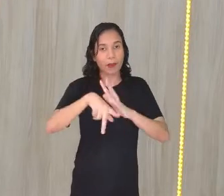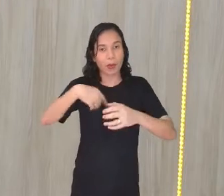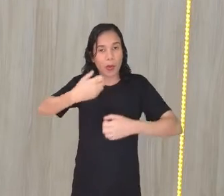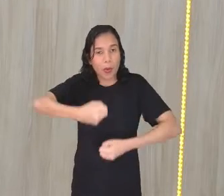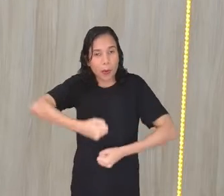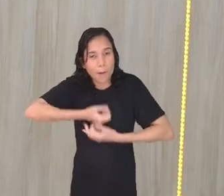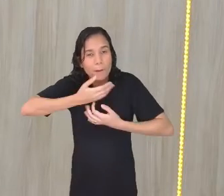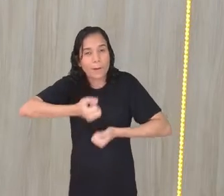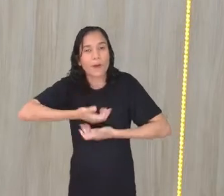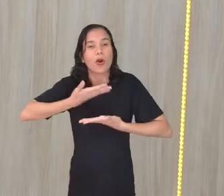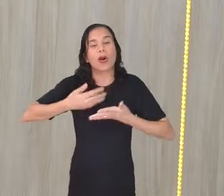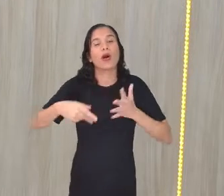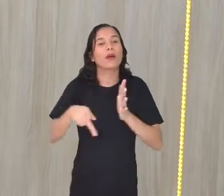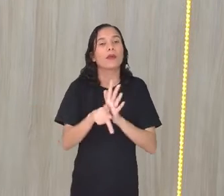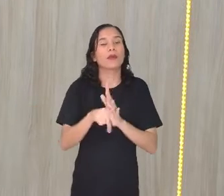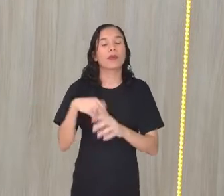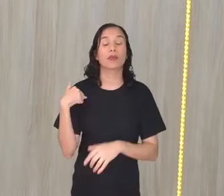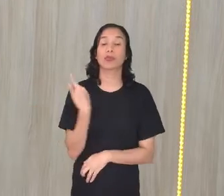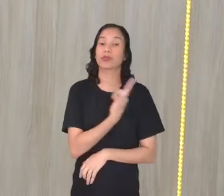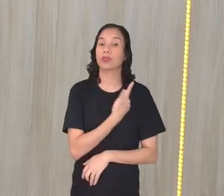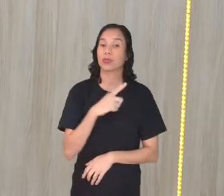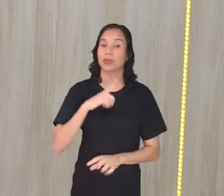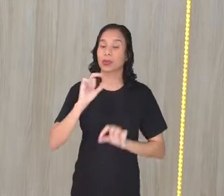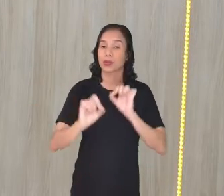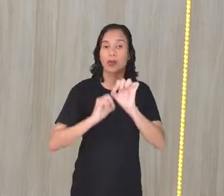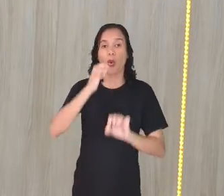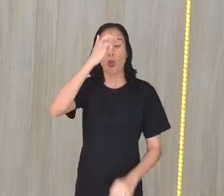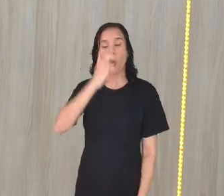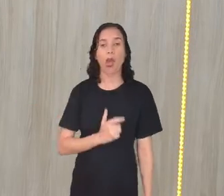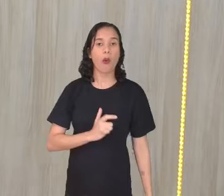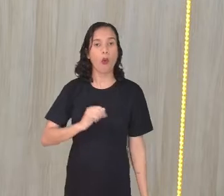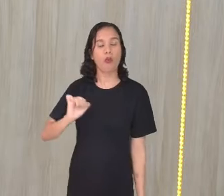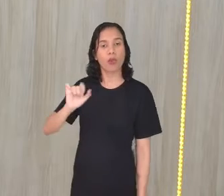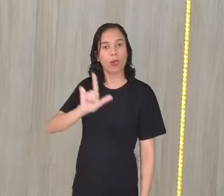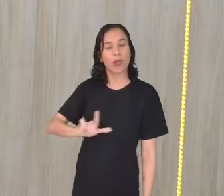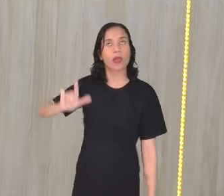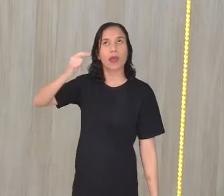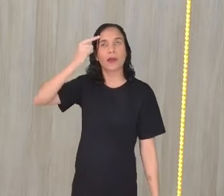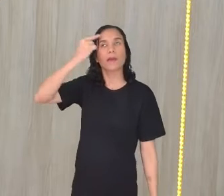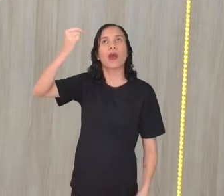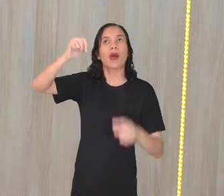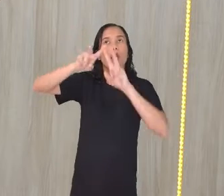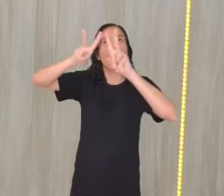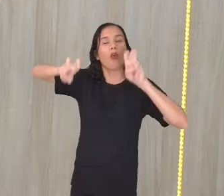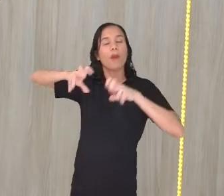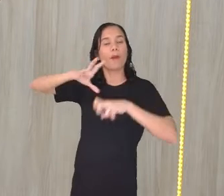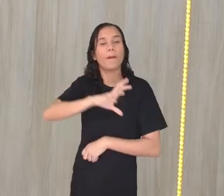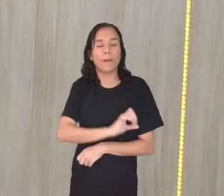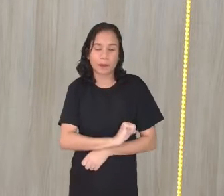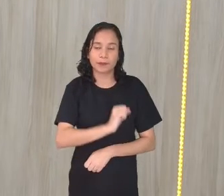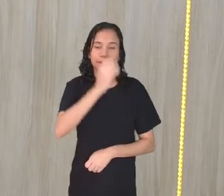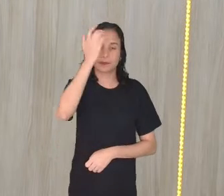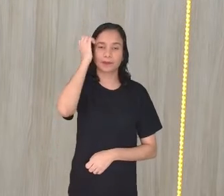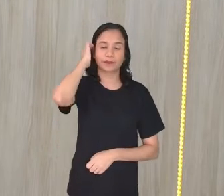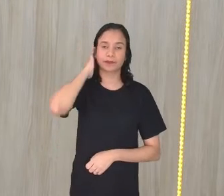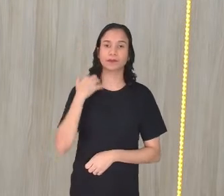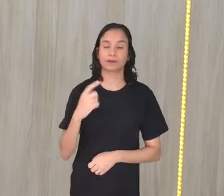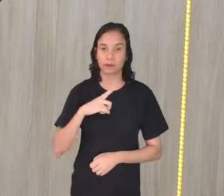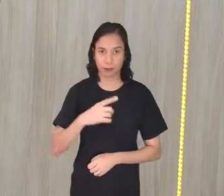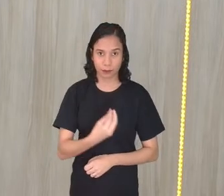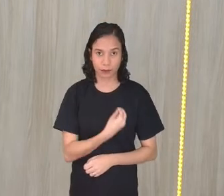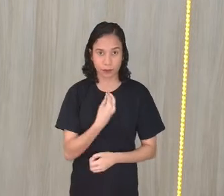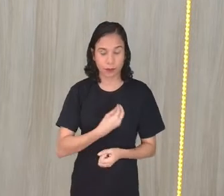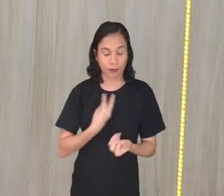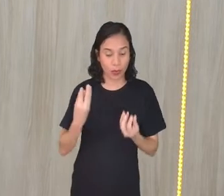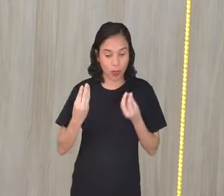poema, construções semânticas, a gente tem o meu lírico que pensa sobre o ato de amar. E que estando vivo,